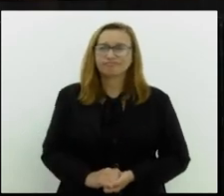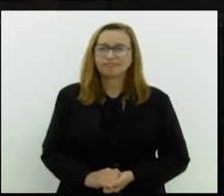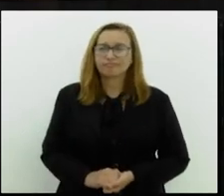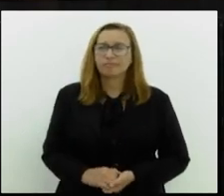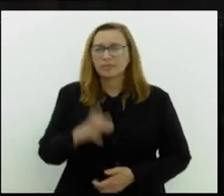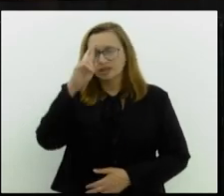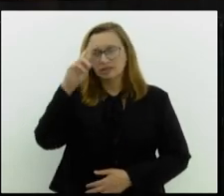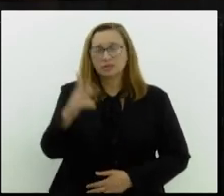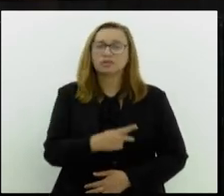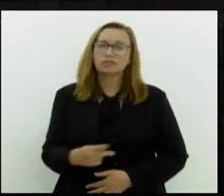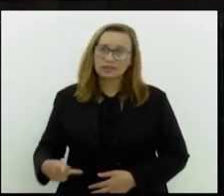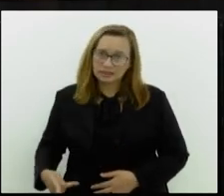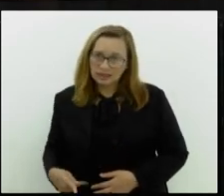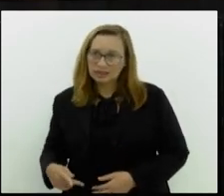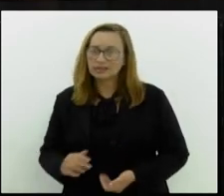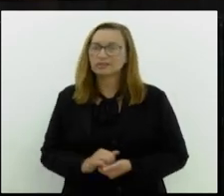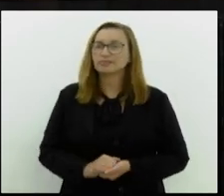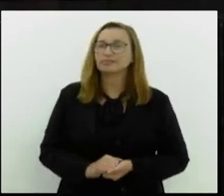Senhora Presidente,